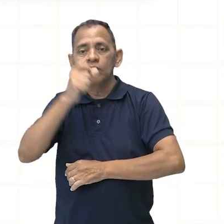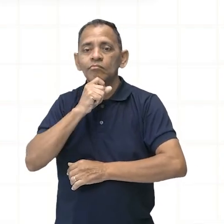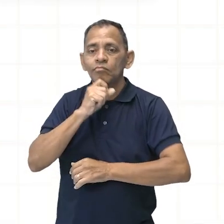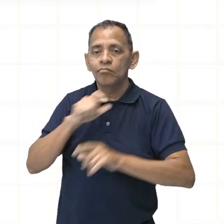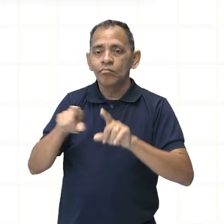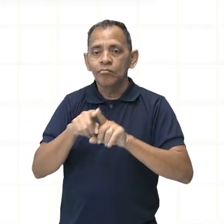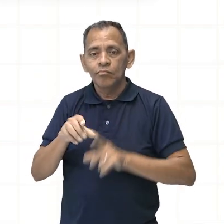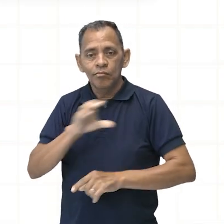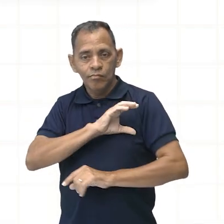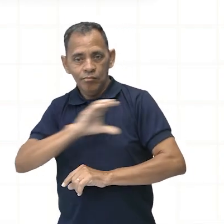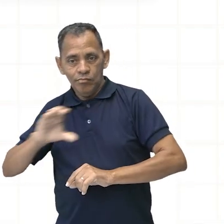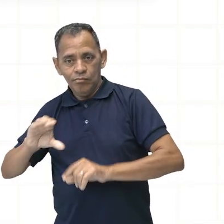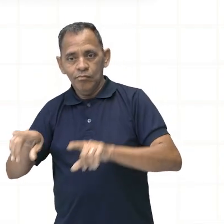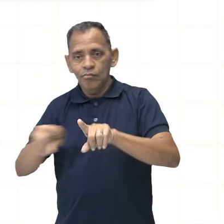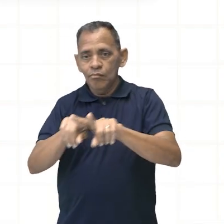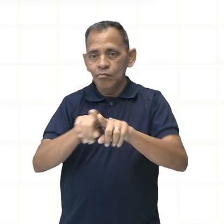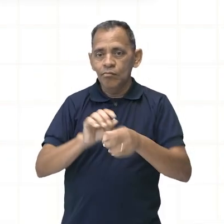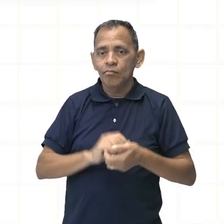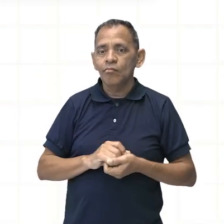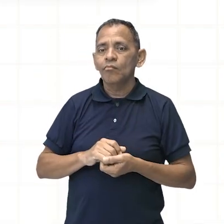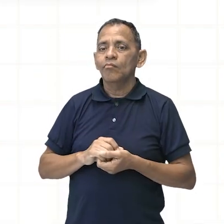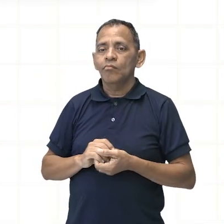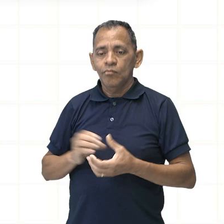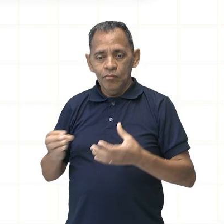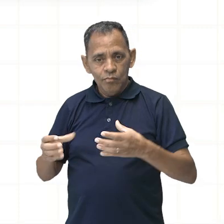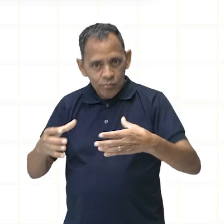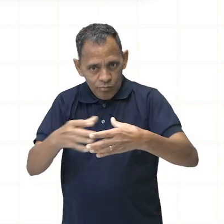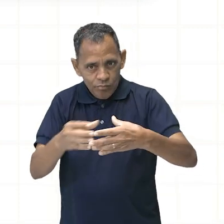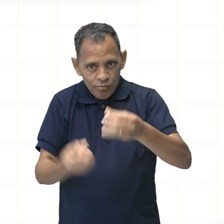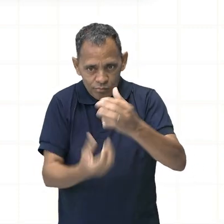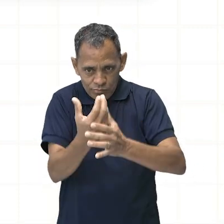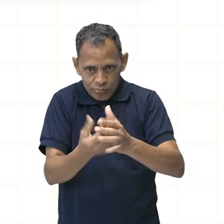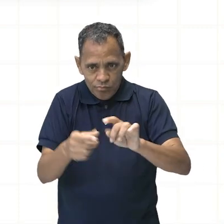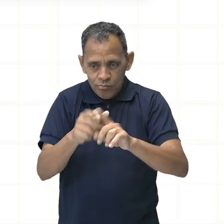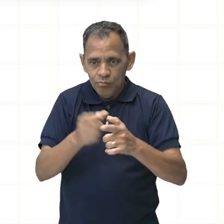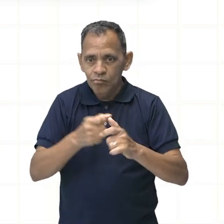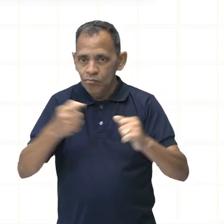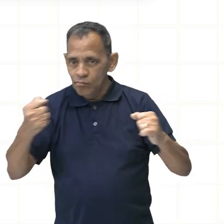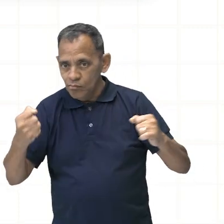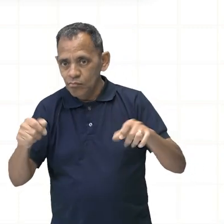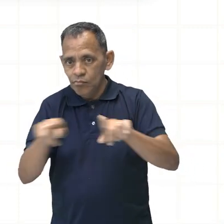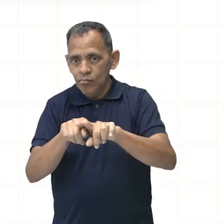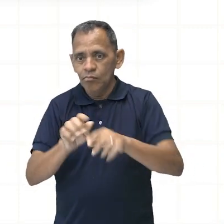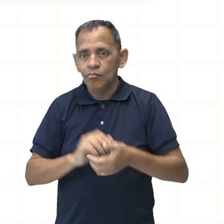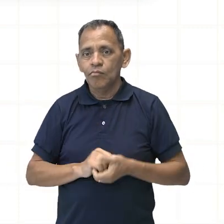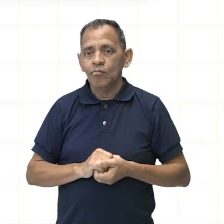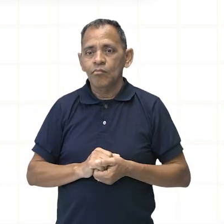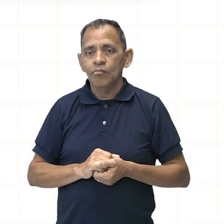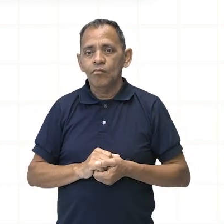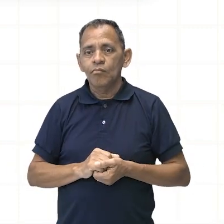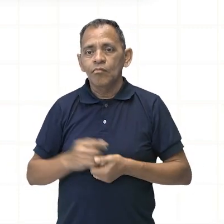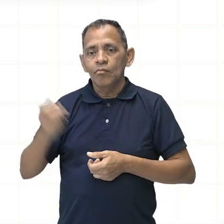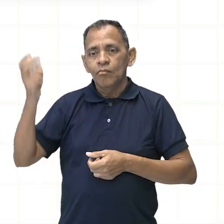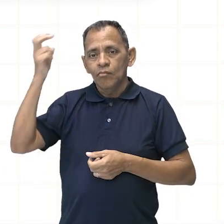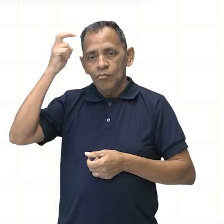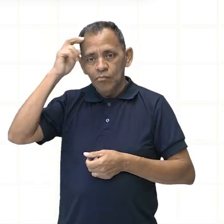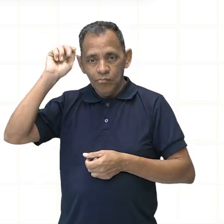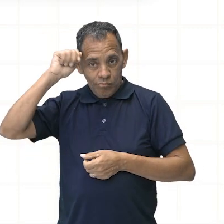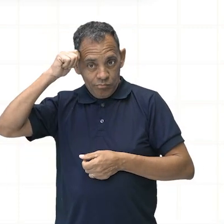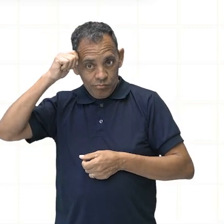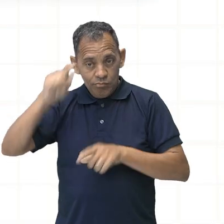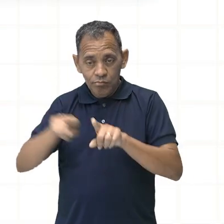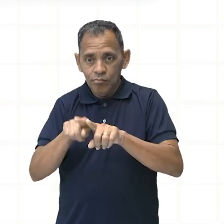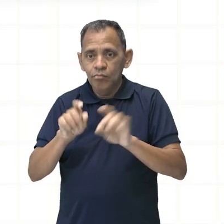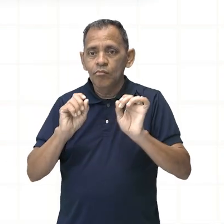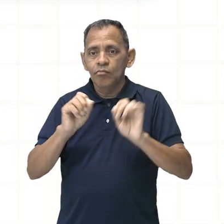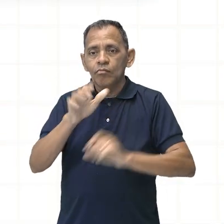sobrinhos, cunhados e outros. Formam ali núcleos familiares muito grandes, certo? E as culturas negro-africanas, de uma